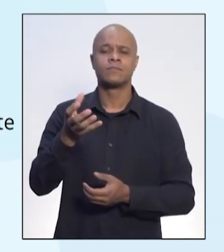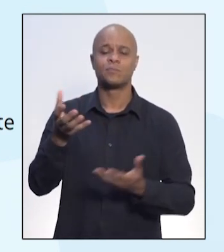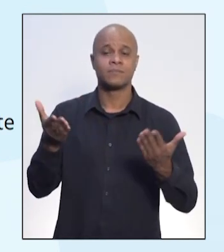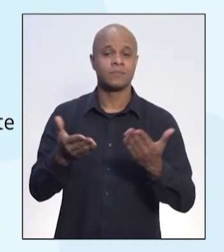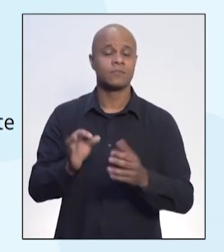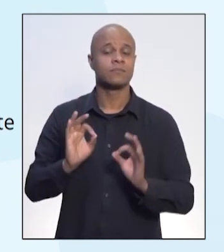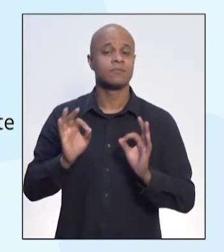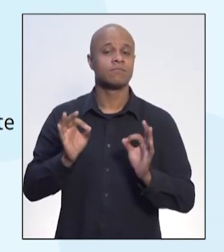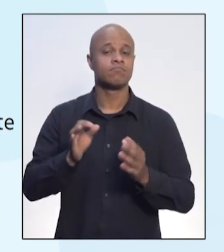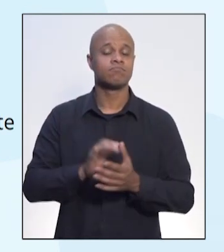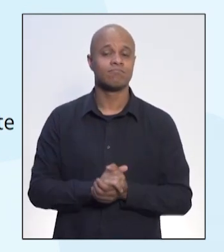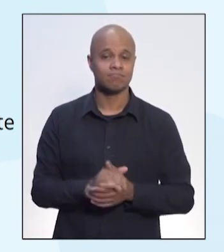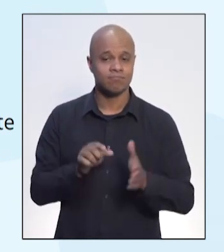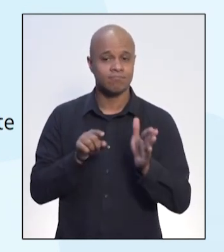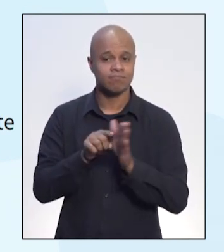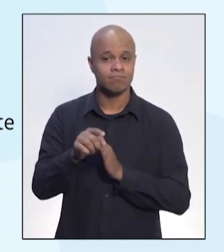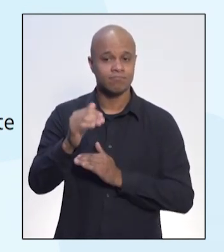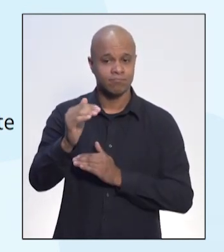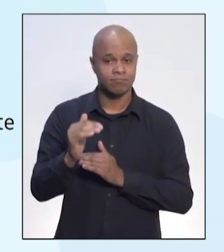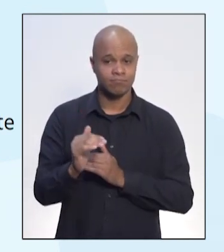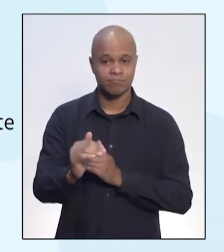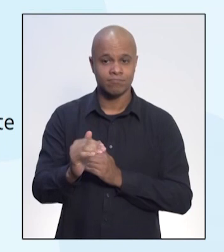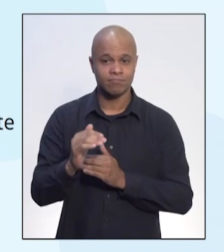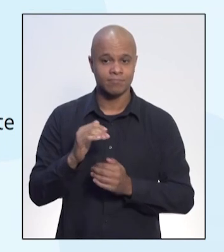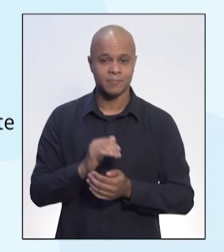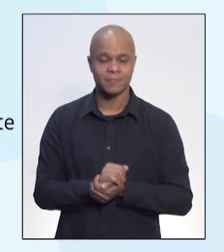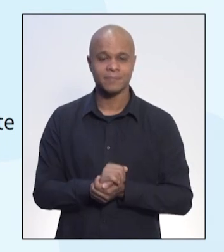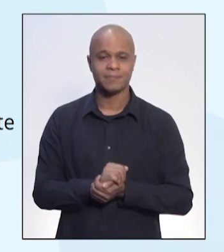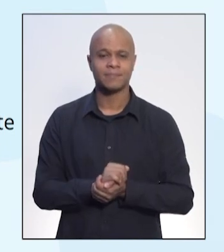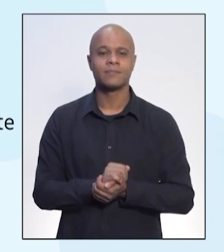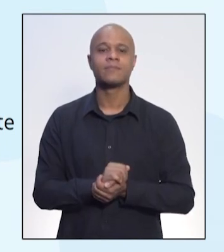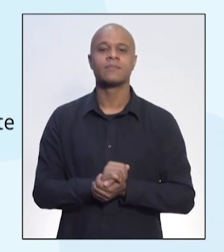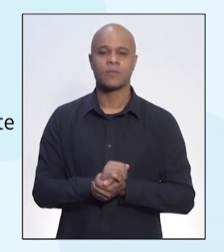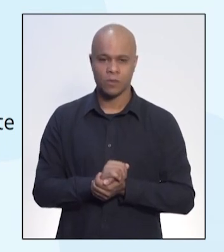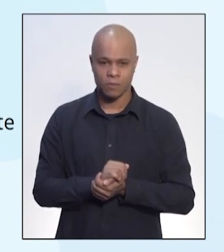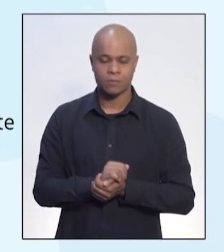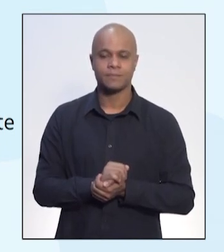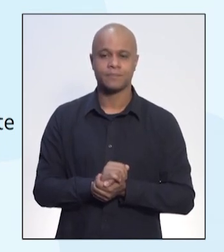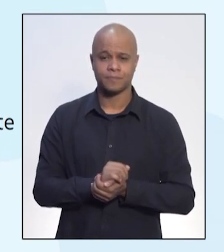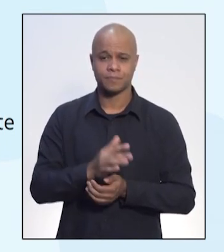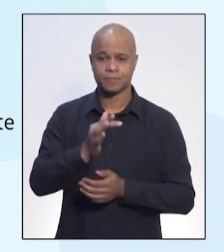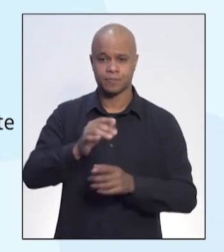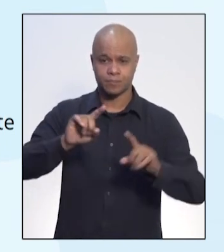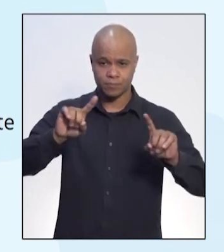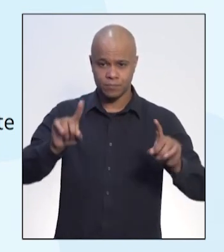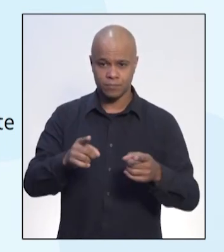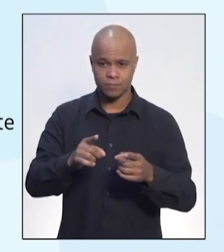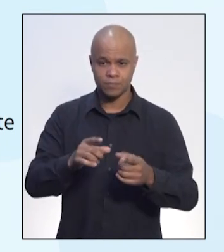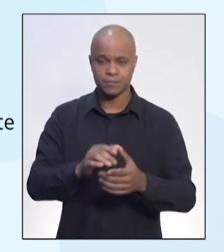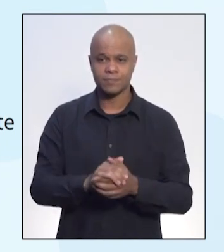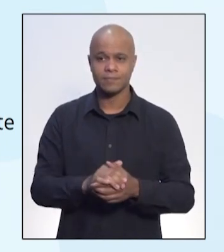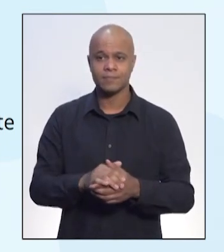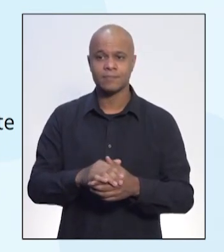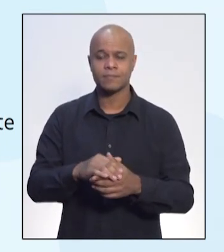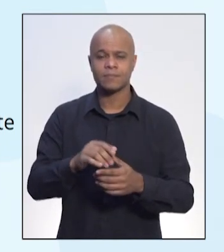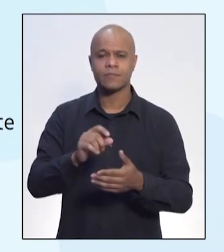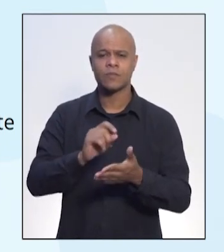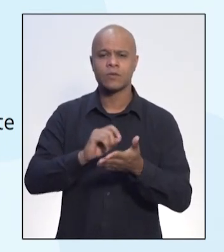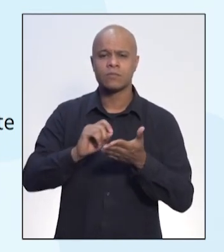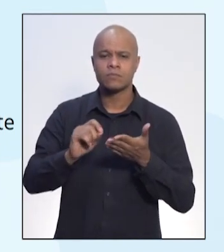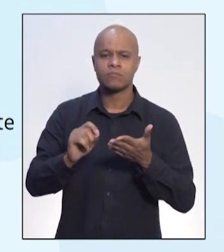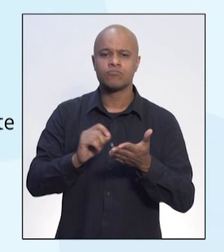mesma. Item B. Escreva a função quadrática que representa a área desse jardim